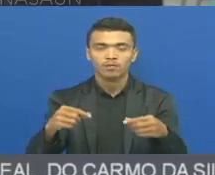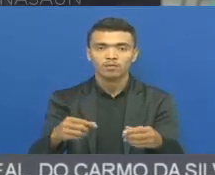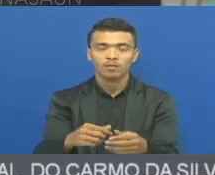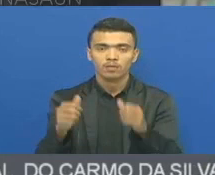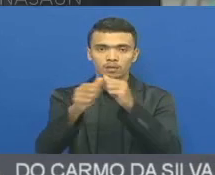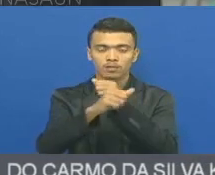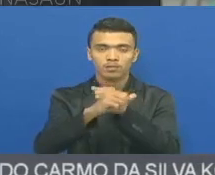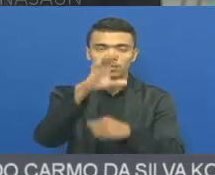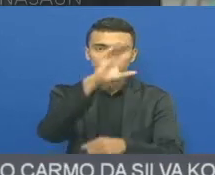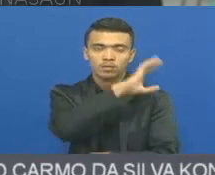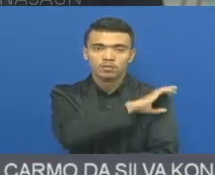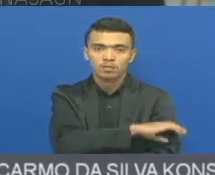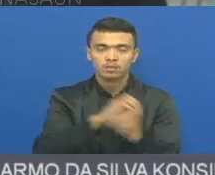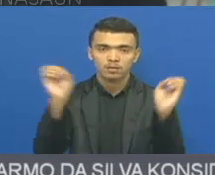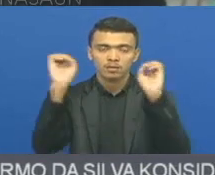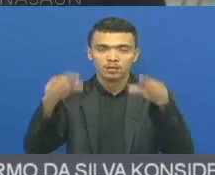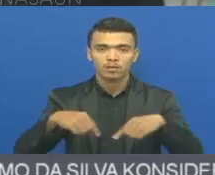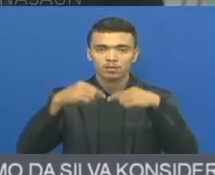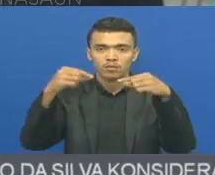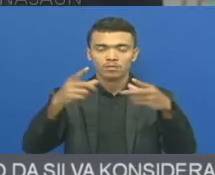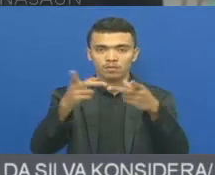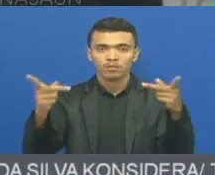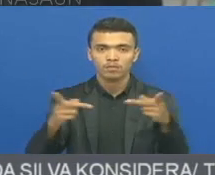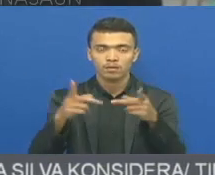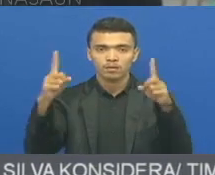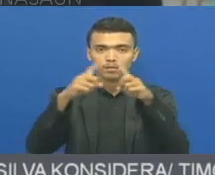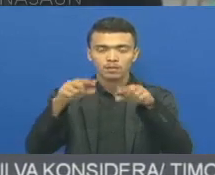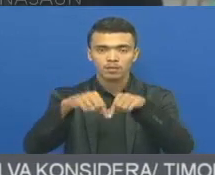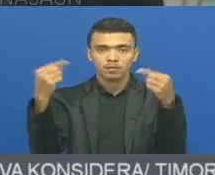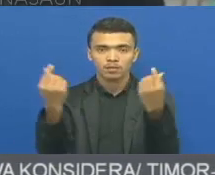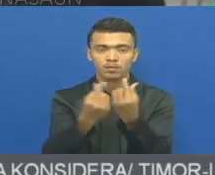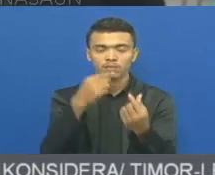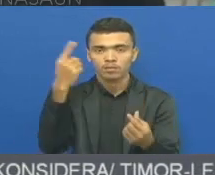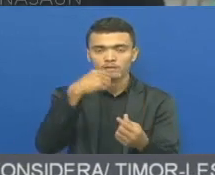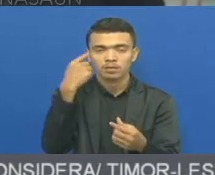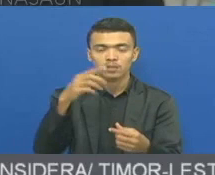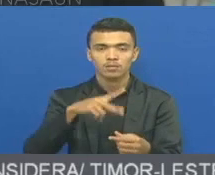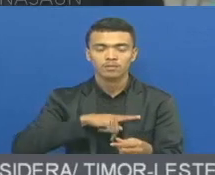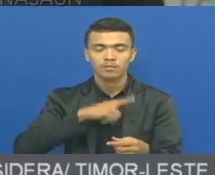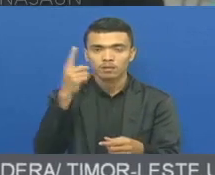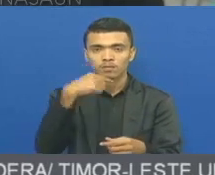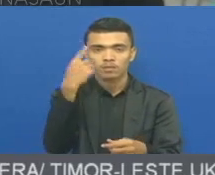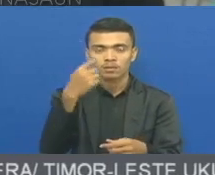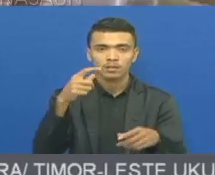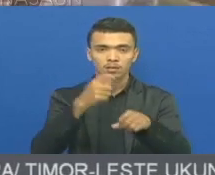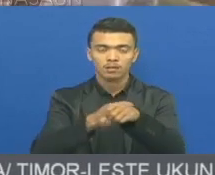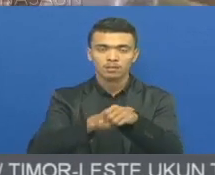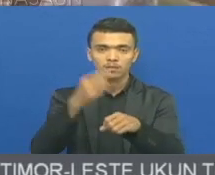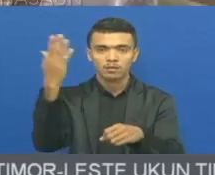assunto de segurança. Lá foi espaço, vai grupo CD, vai indivíduo CD, e é tempo não